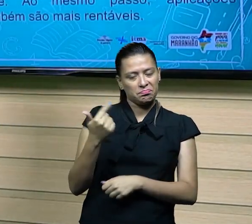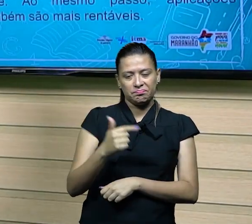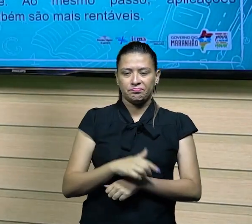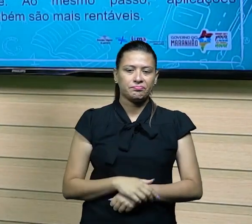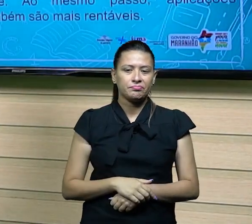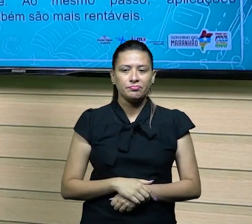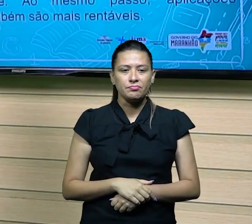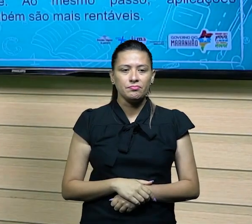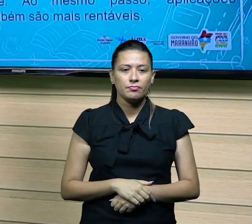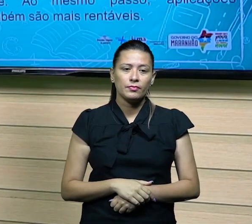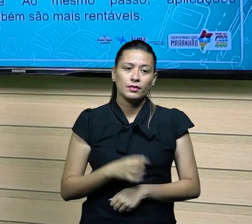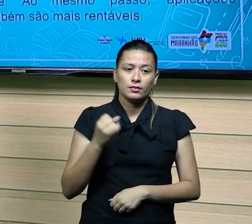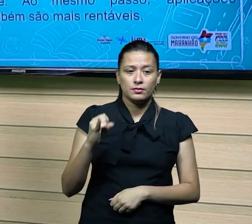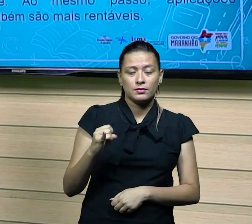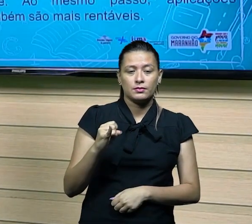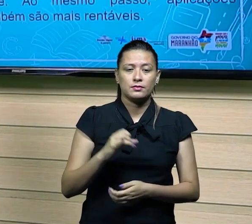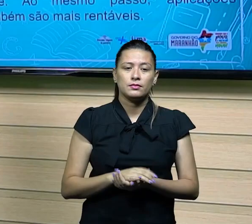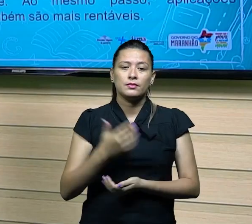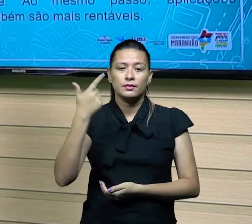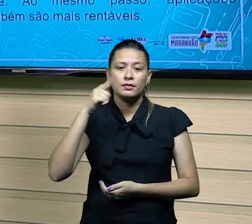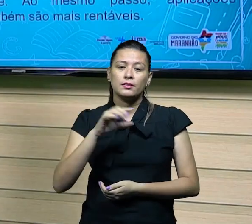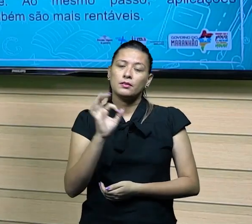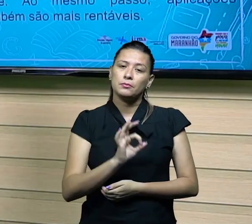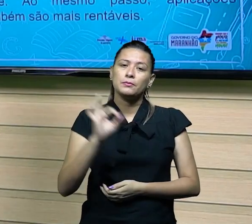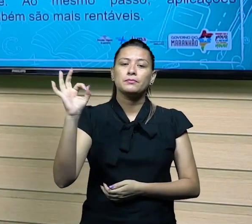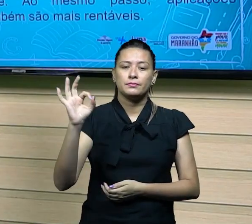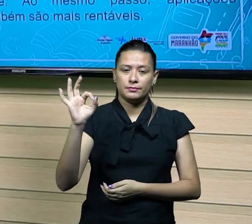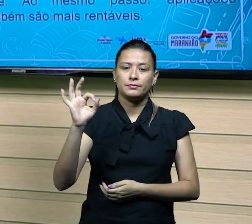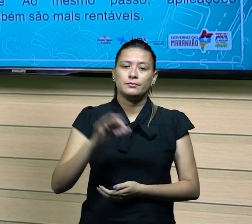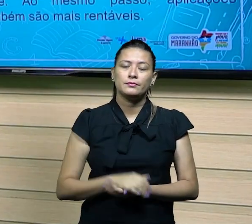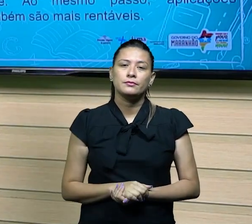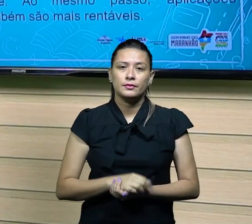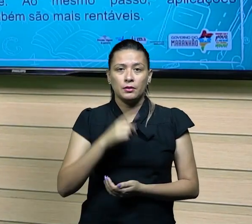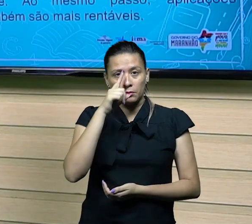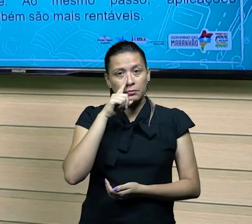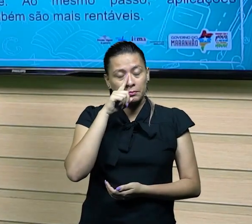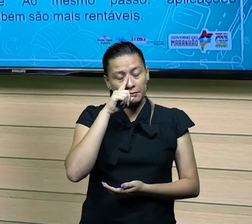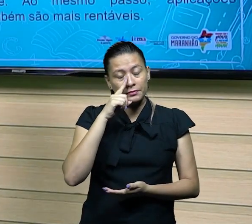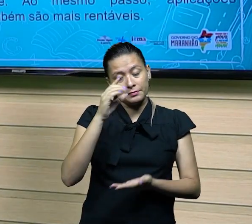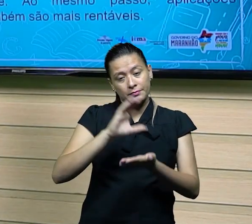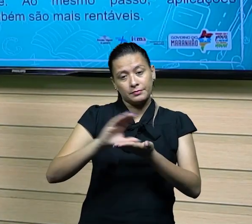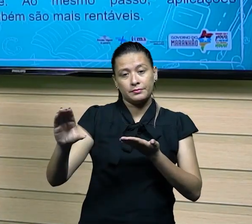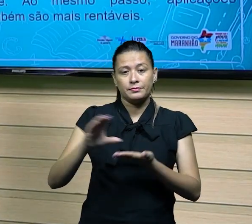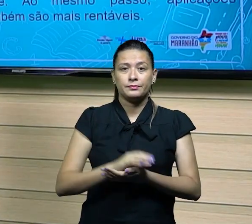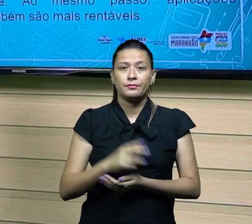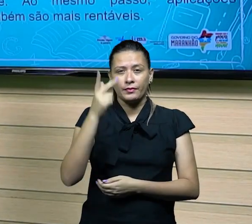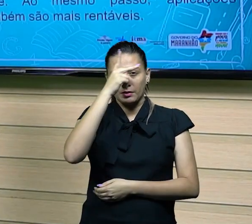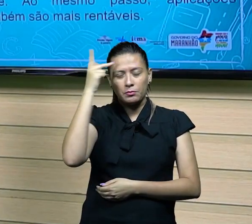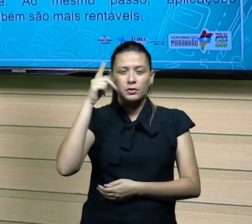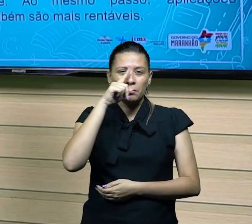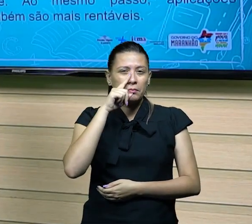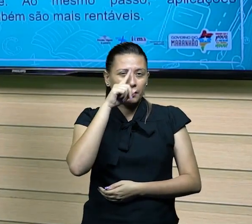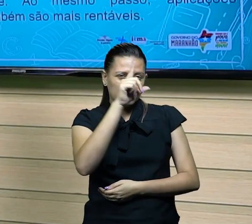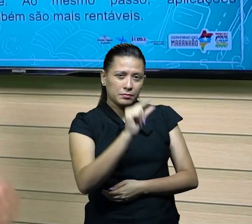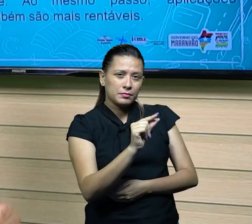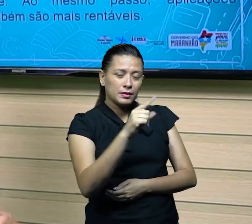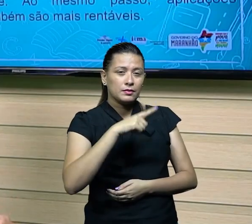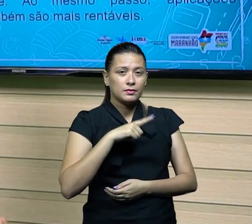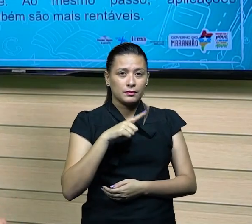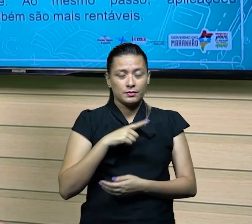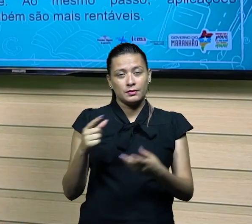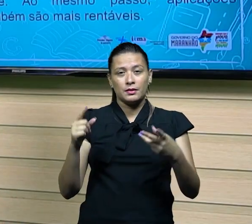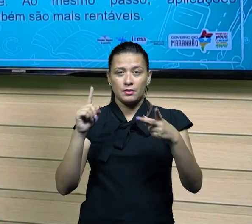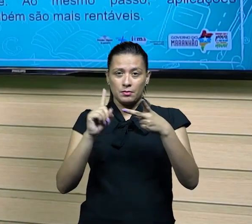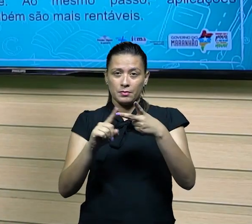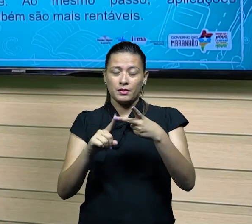a tendência é que ele tenha uma liquidez menor, que ele tenha uma rentabilidade menor. Ou seja, ele não vai correr